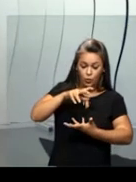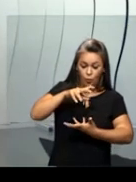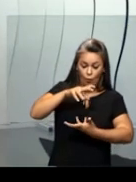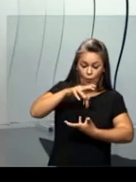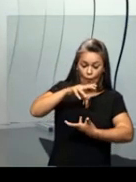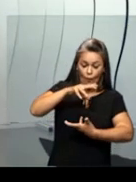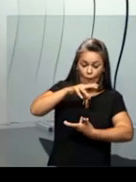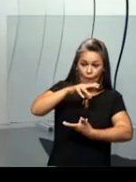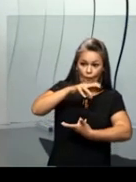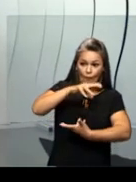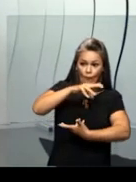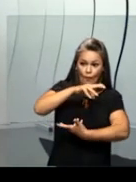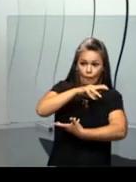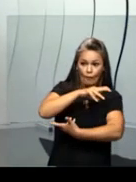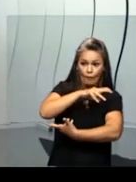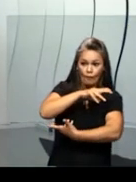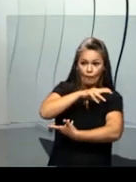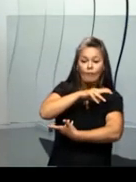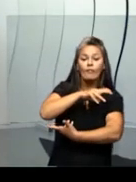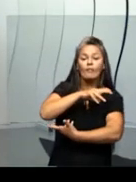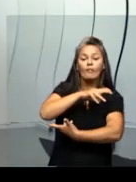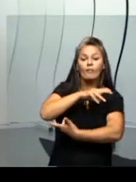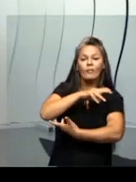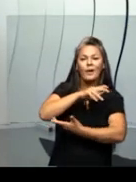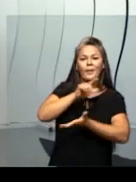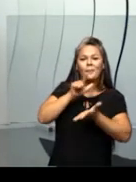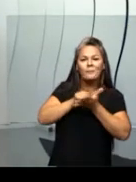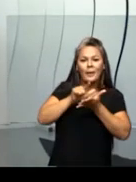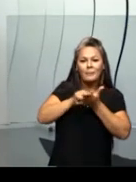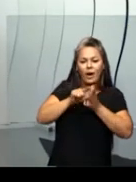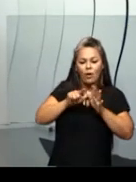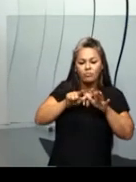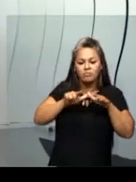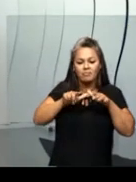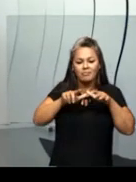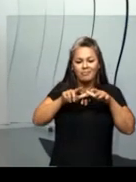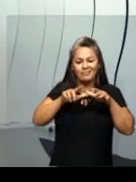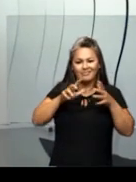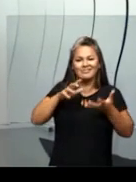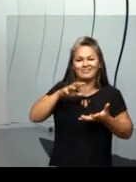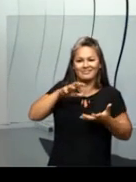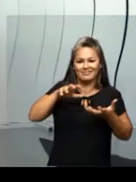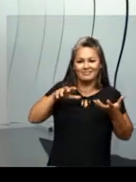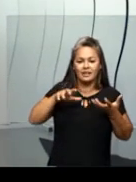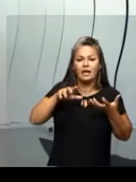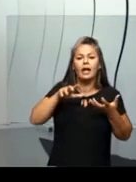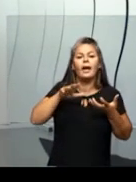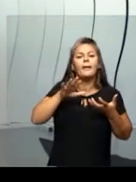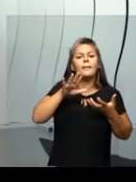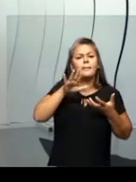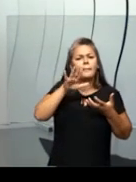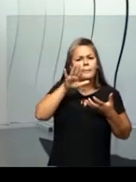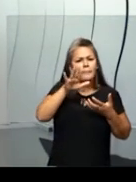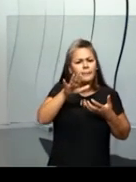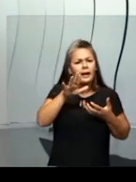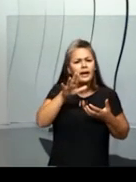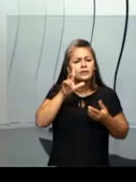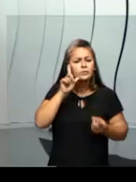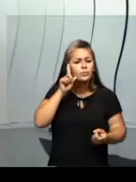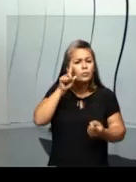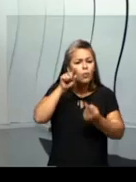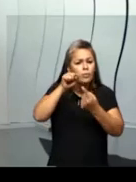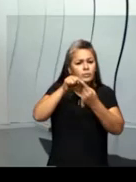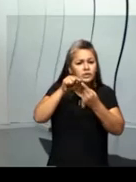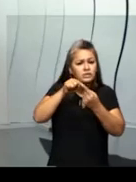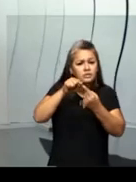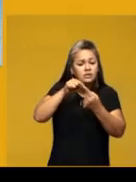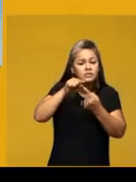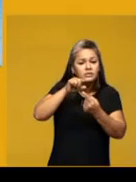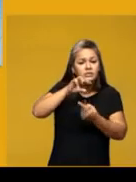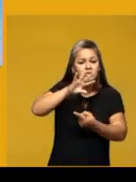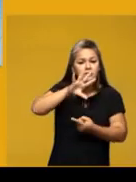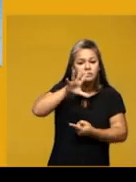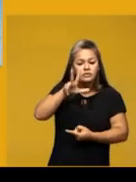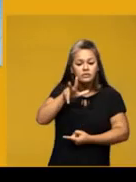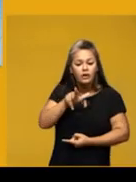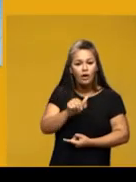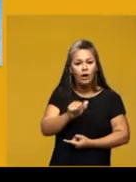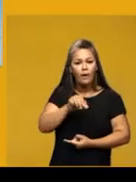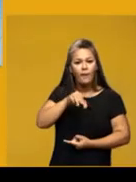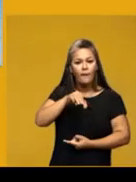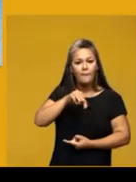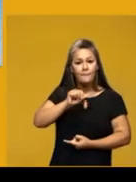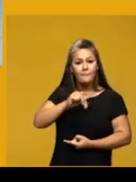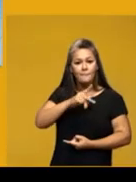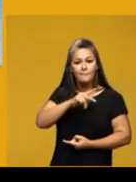os mapas eles vão chegar próximos, né? Próximos daquilo que é a realidade, mas essas deformidades elas